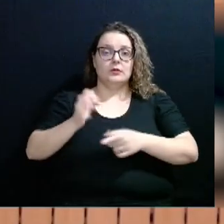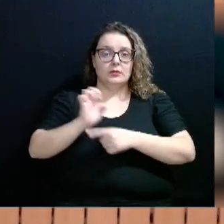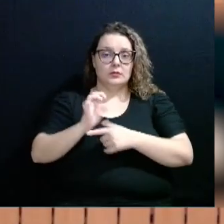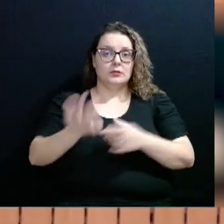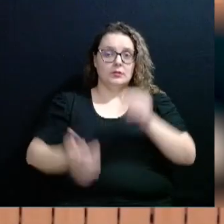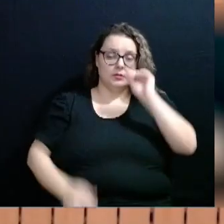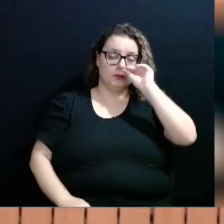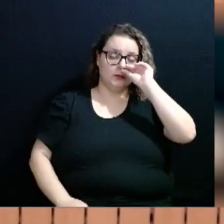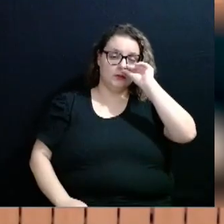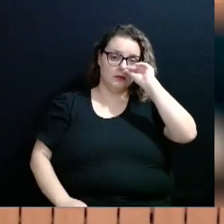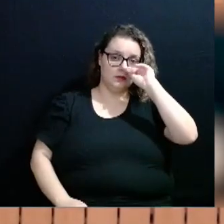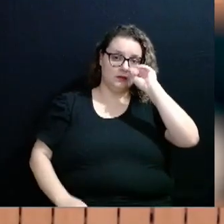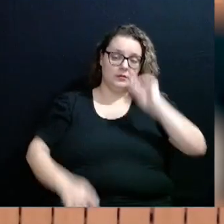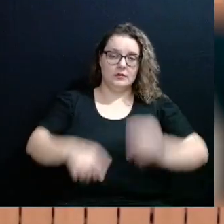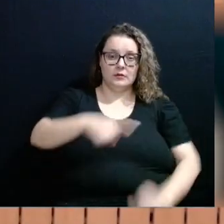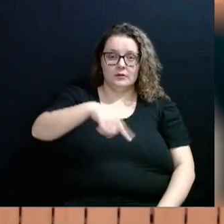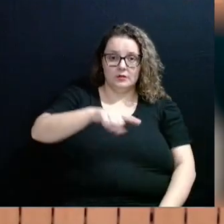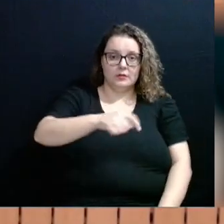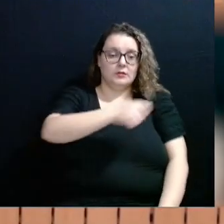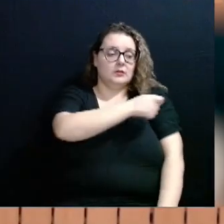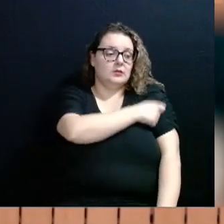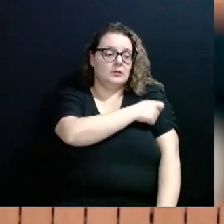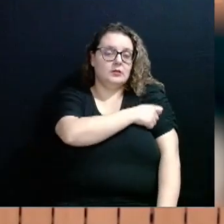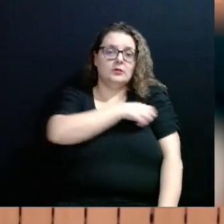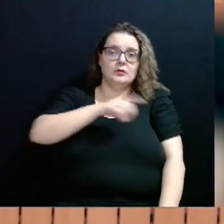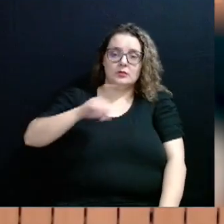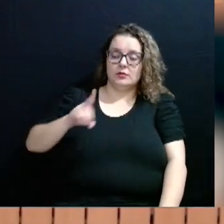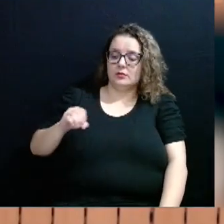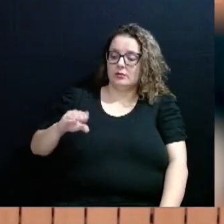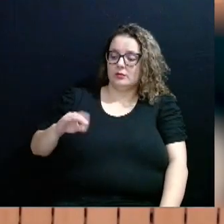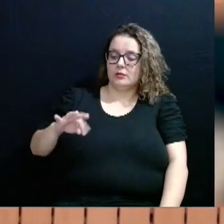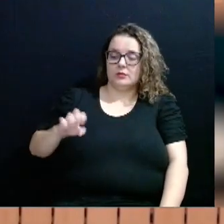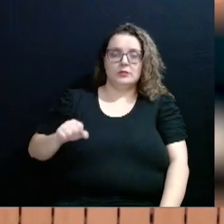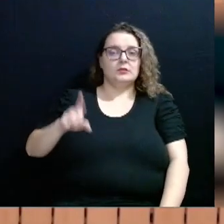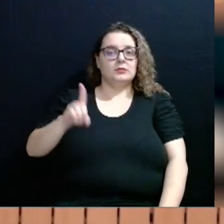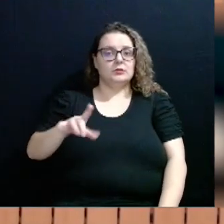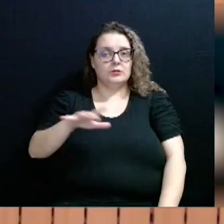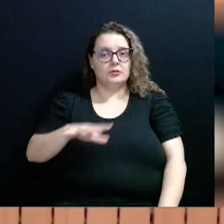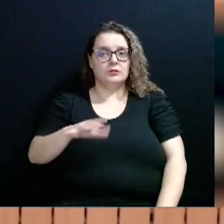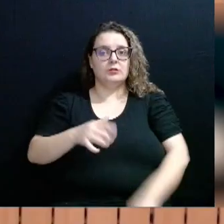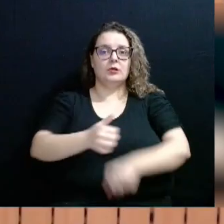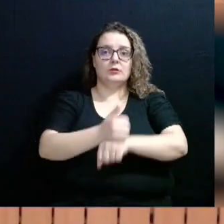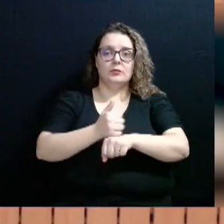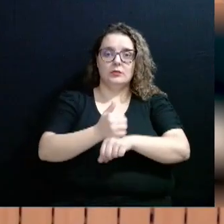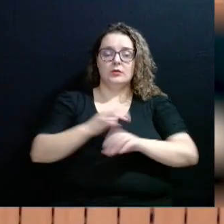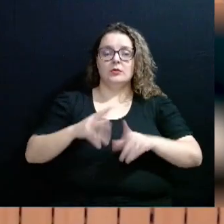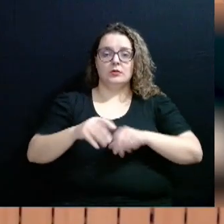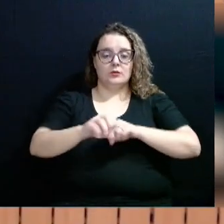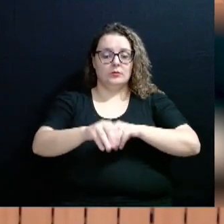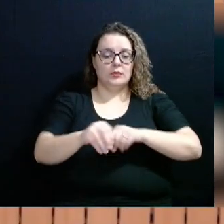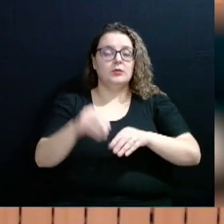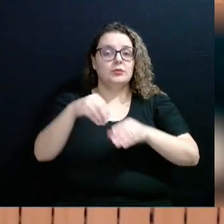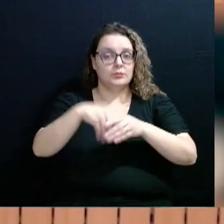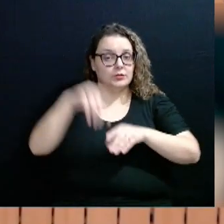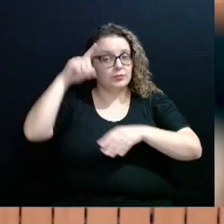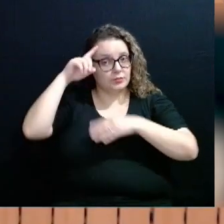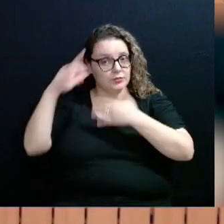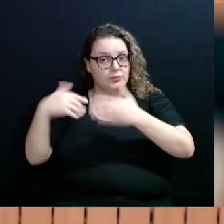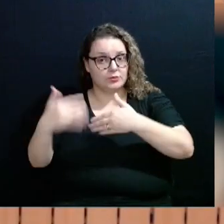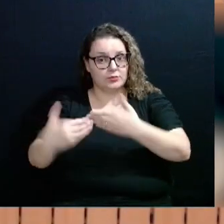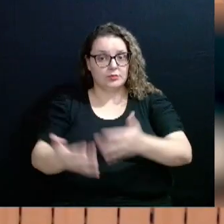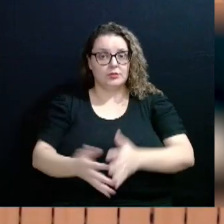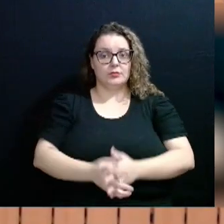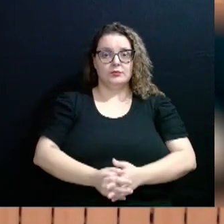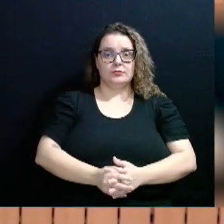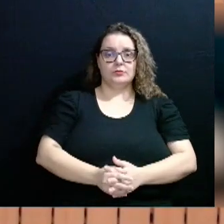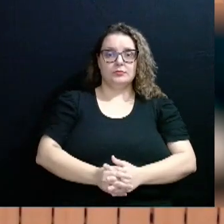estudantes, os docentes também, a direção da escola, os profissionais todos da educação, que que estão lá se depararam, né,